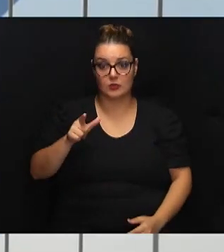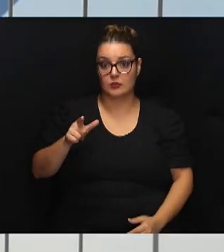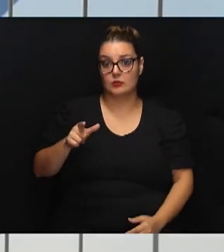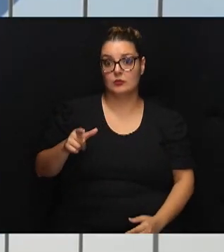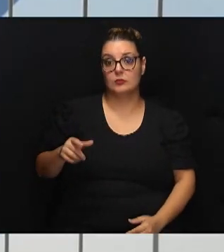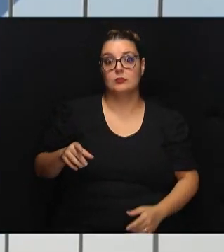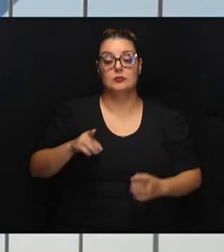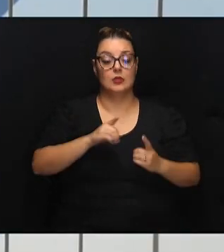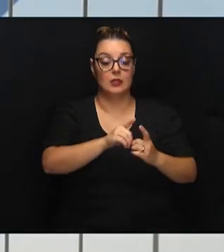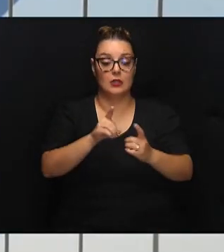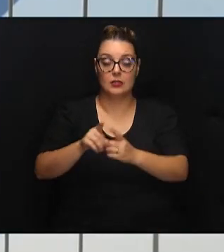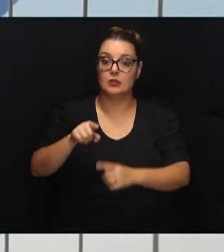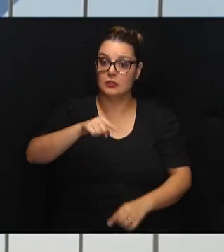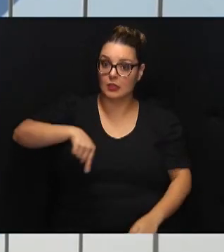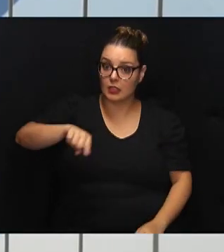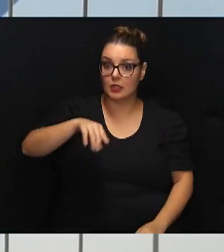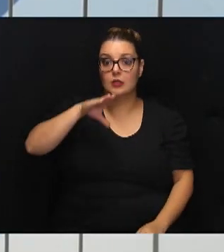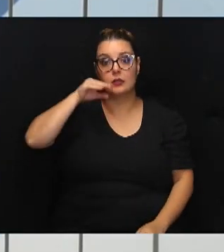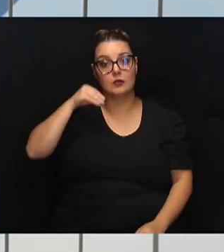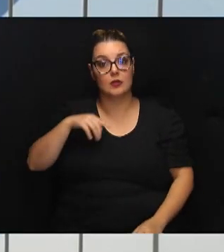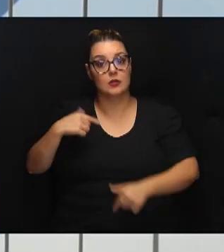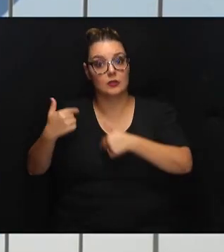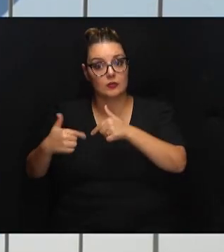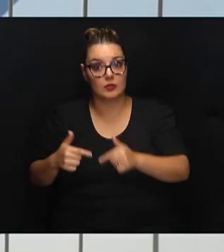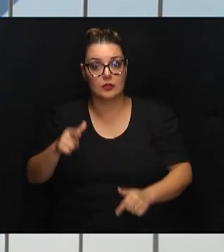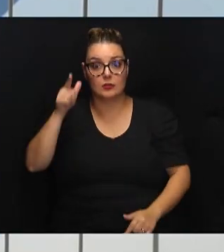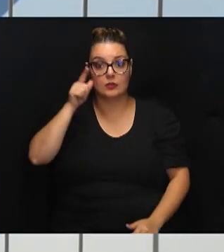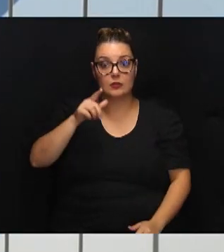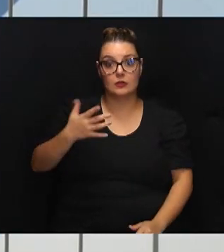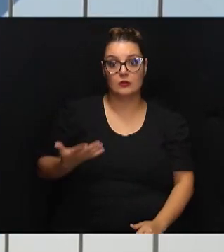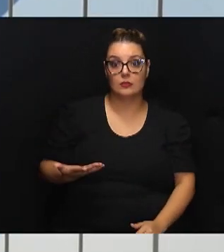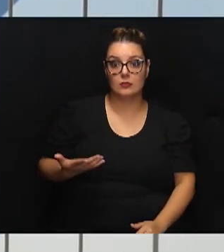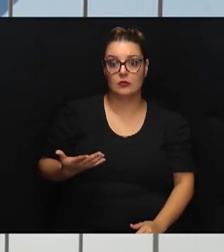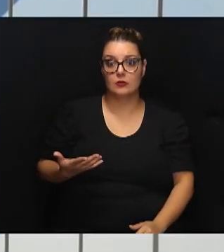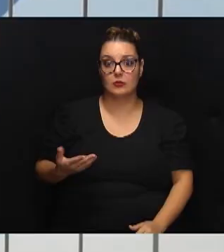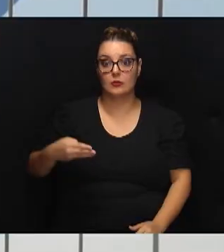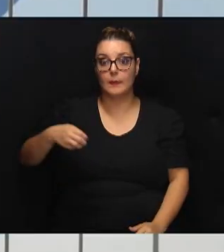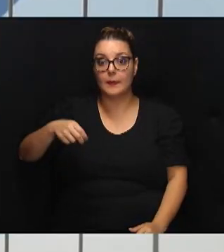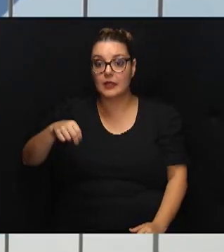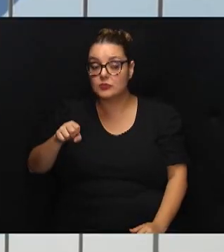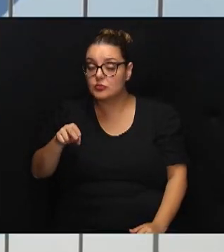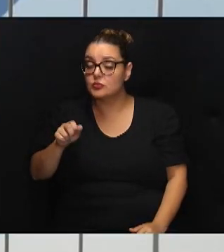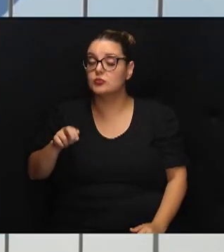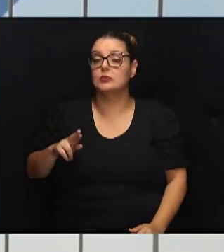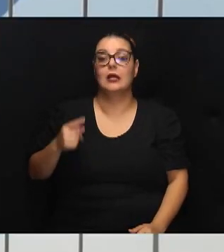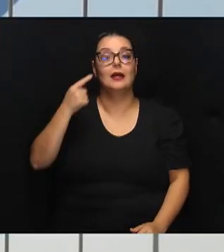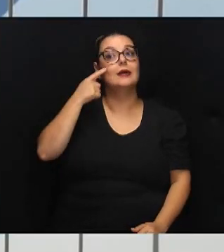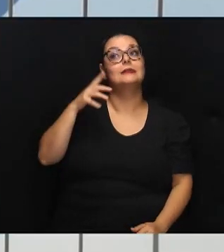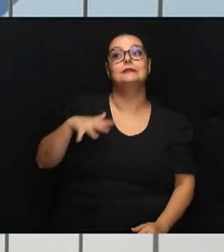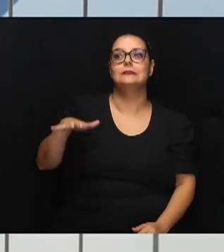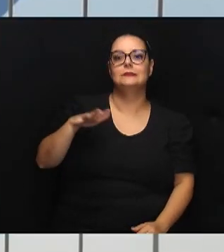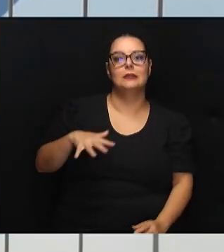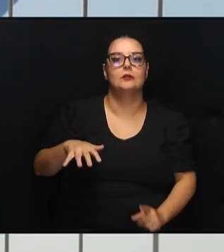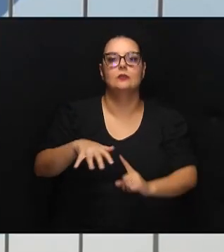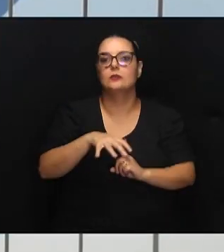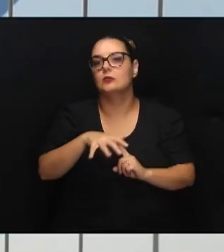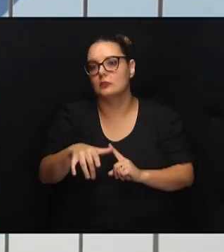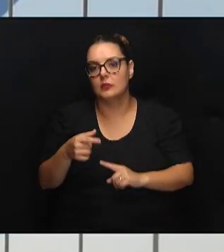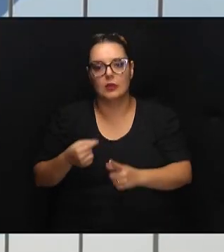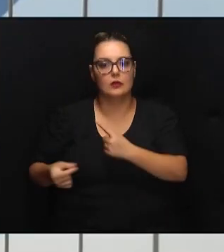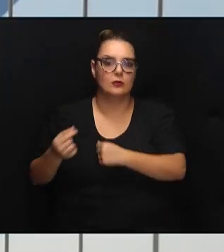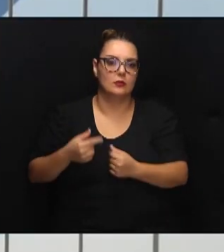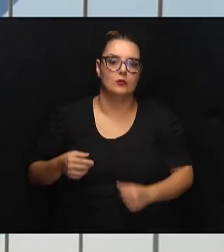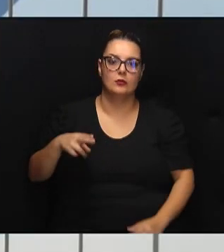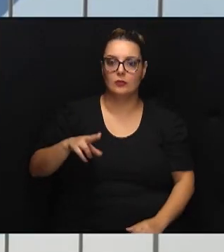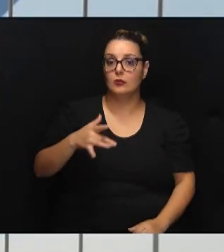esses funcionários, esses trabalhadores, não consegue mensurar o impacto que ele está tendo na economia ou